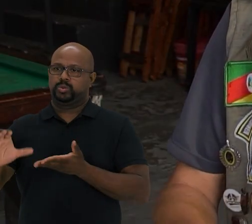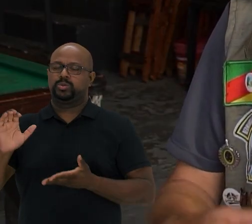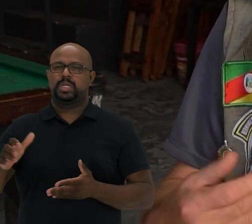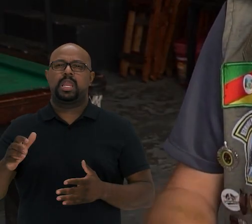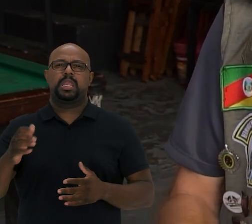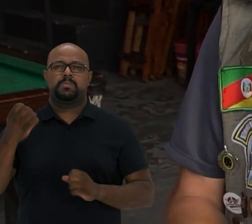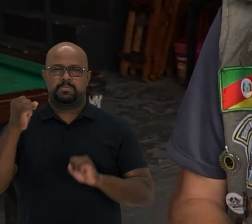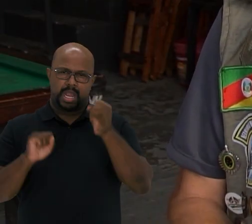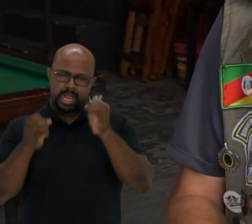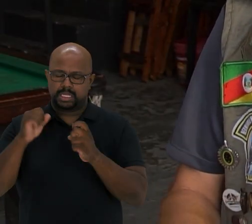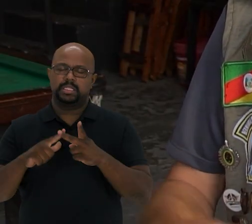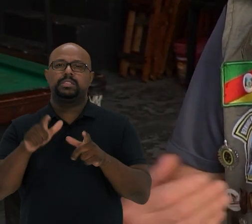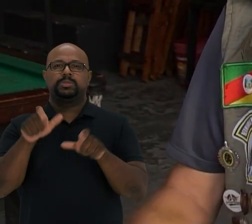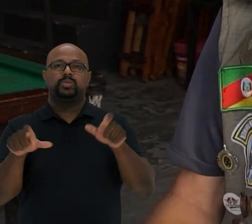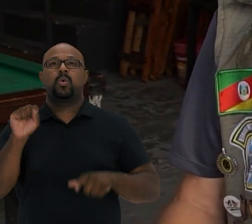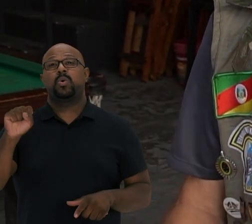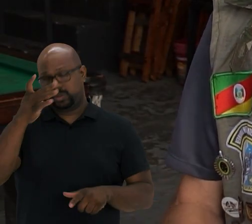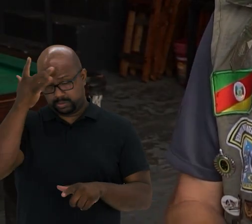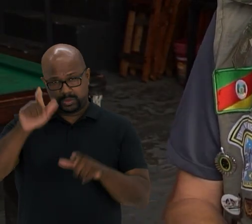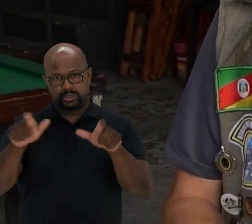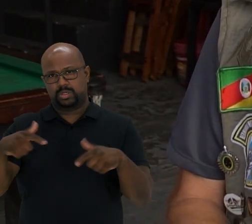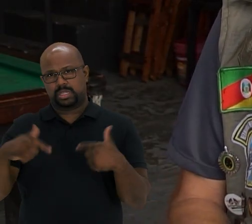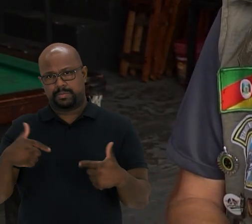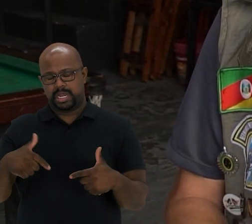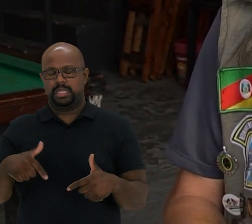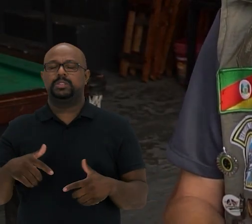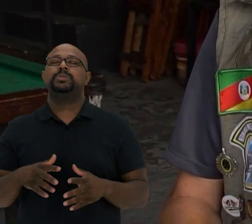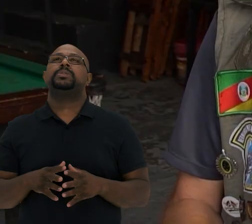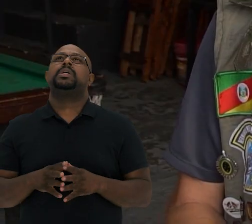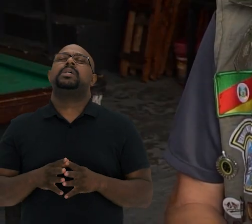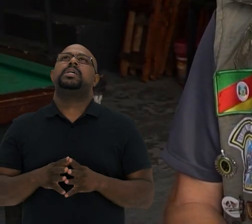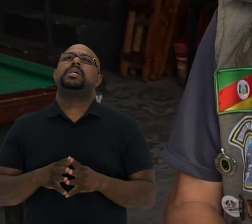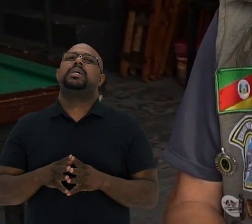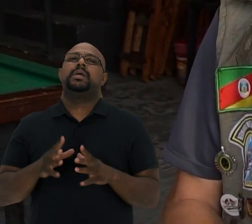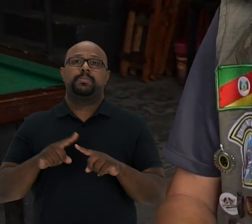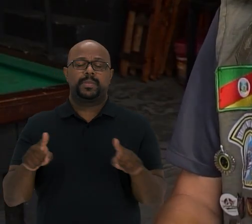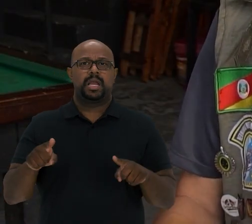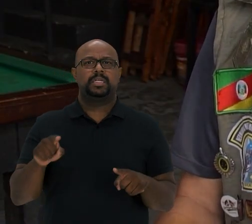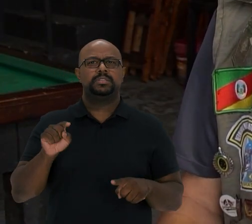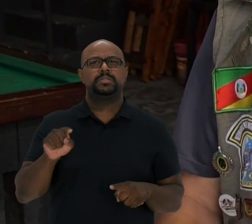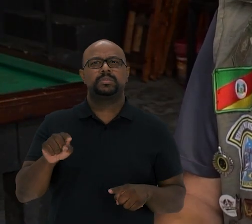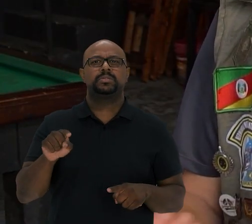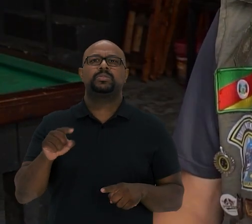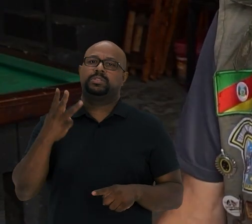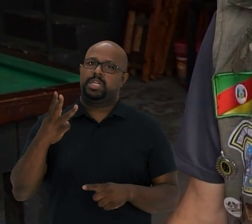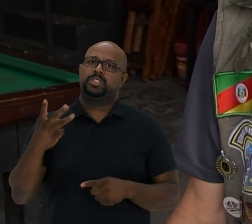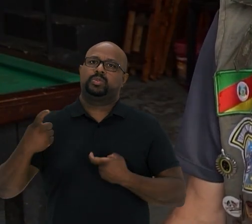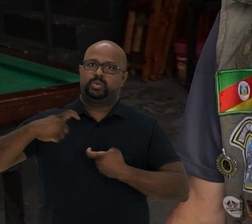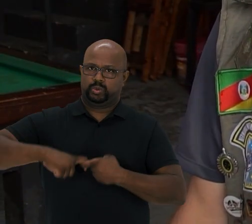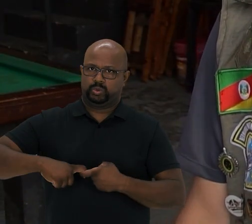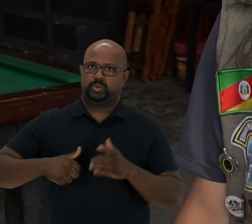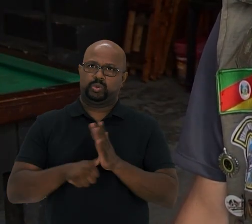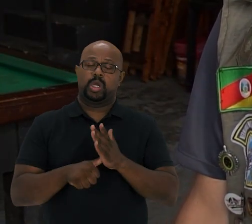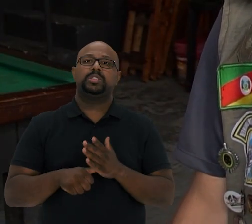investido em máquinas, em pessoas, 8 pessoas trabalhando diretamente, né, mais os 3